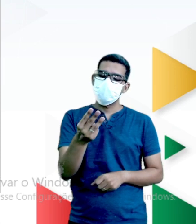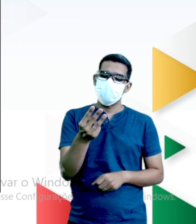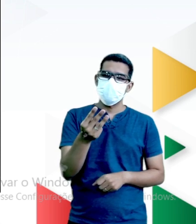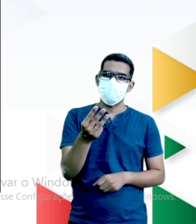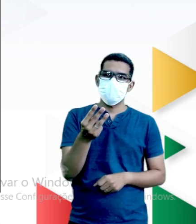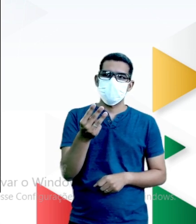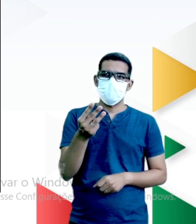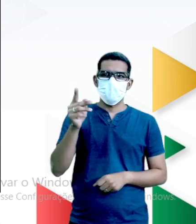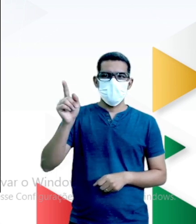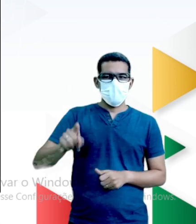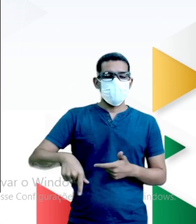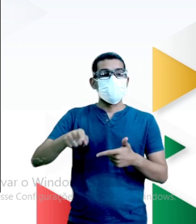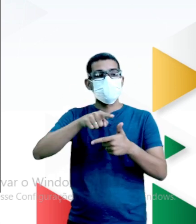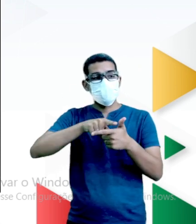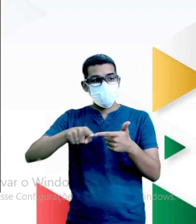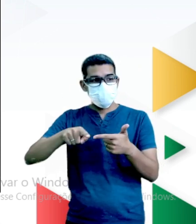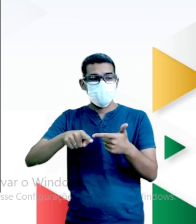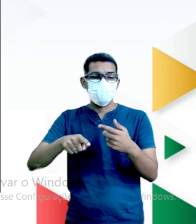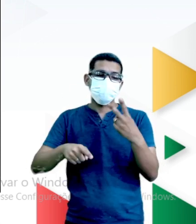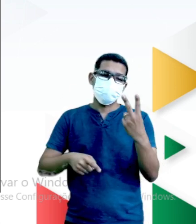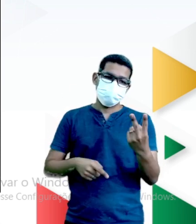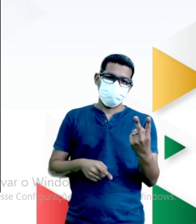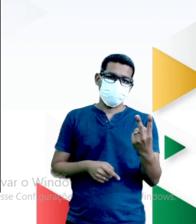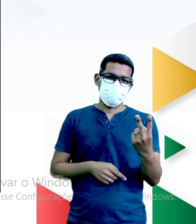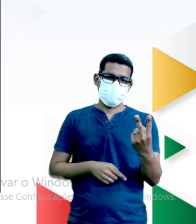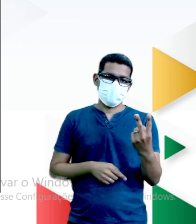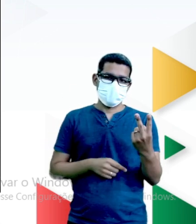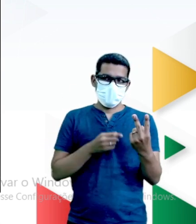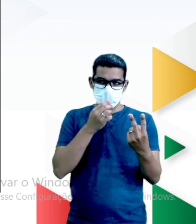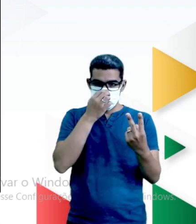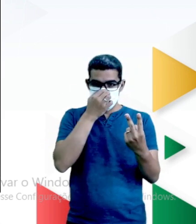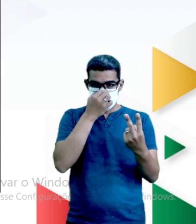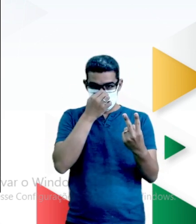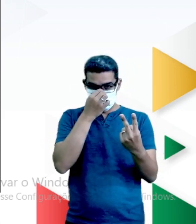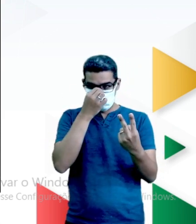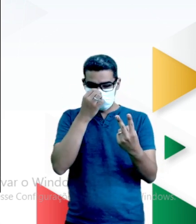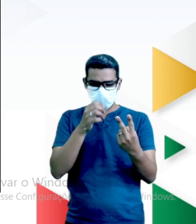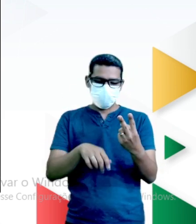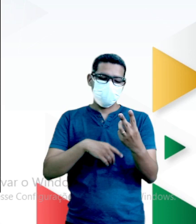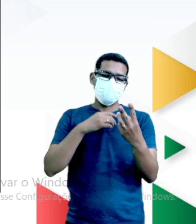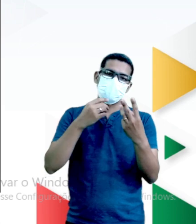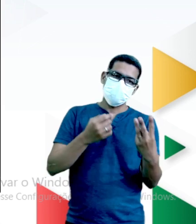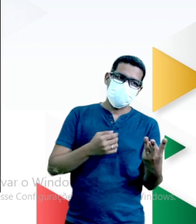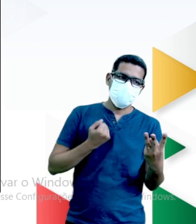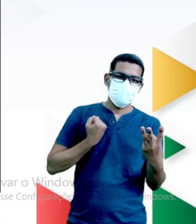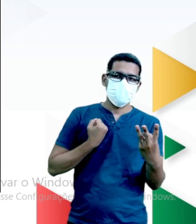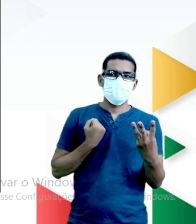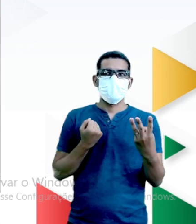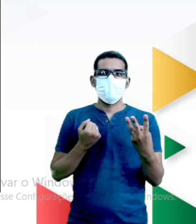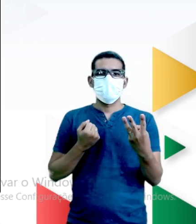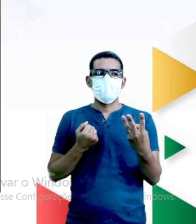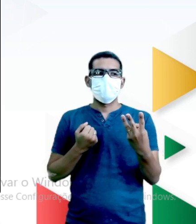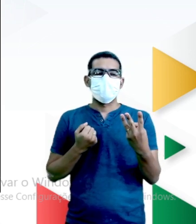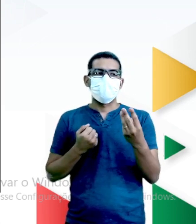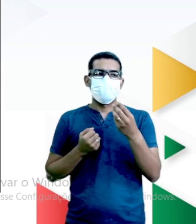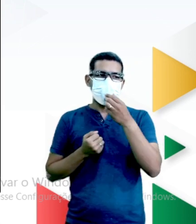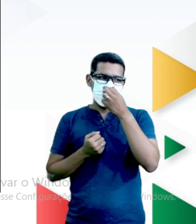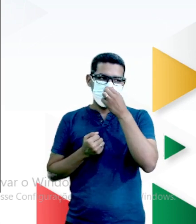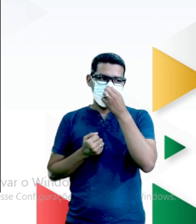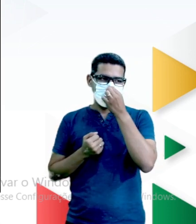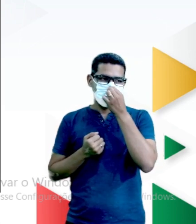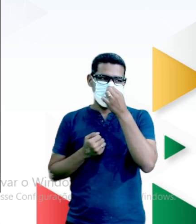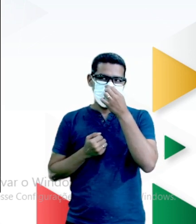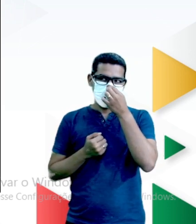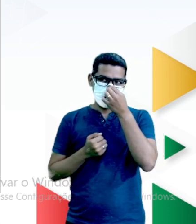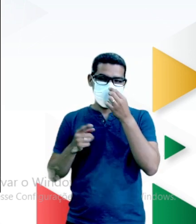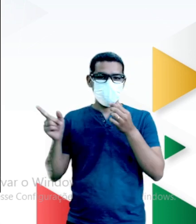esse número é divisível por 2, porque terminou em 2, vai dar 6. Por 3, que vai dar 4. Tá bom? Então, como ele